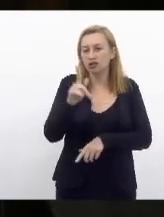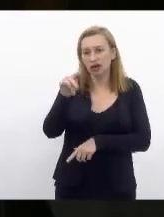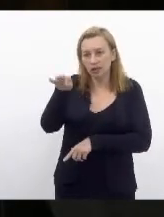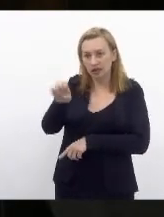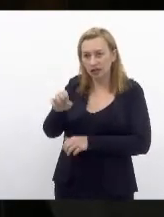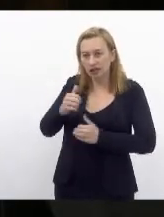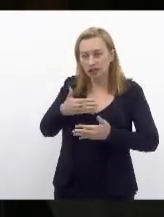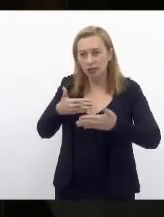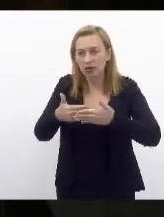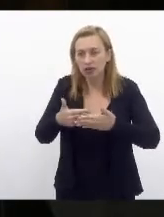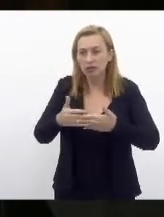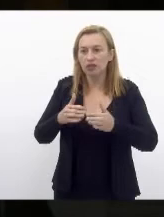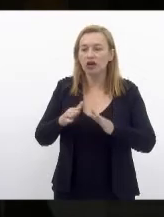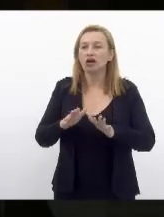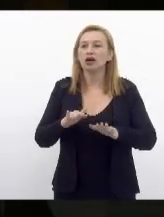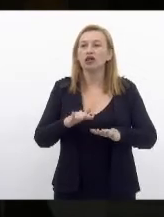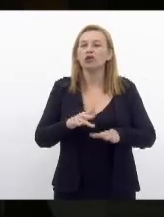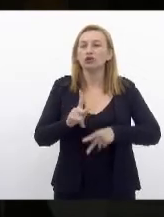sociedade fluminense.